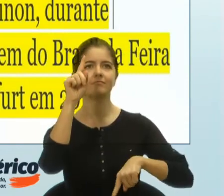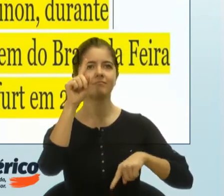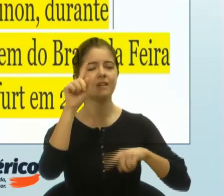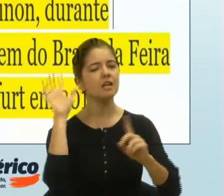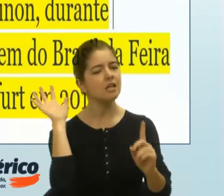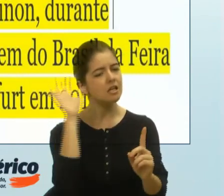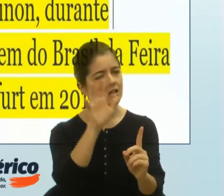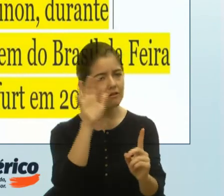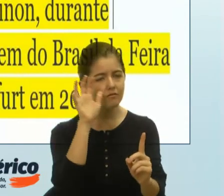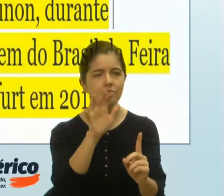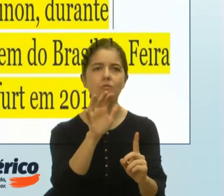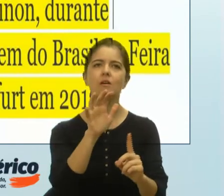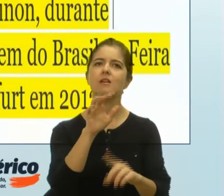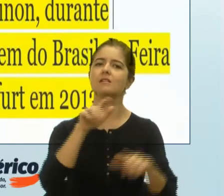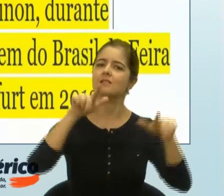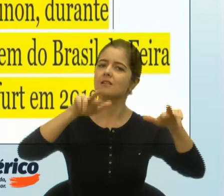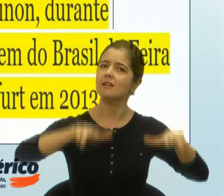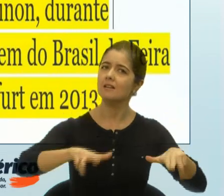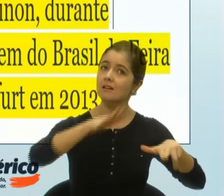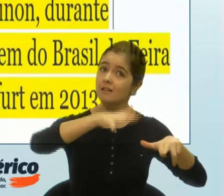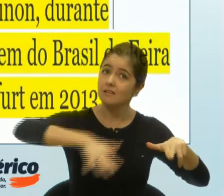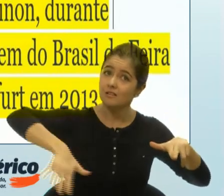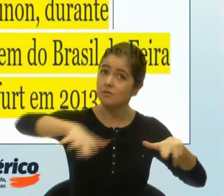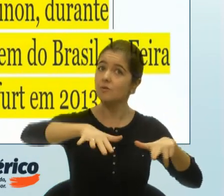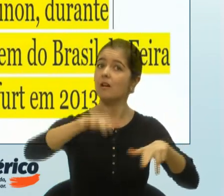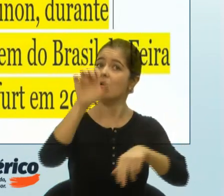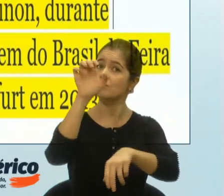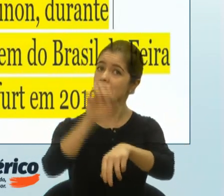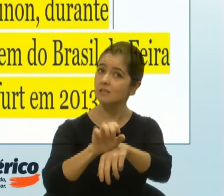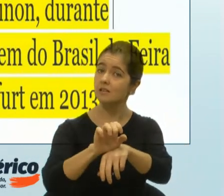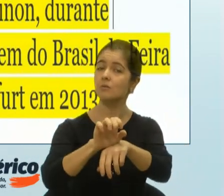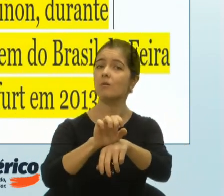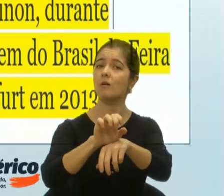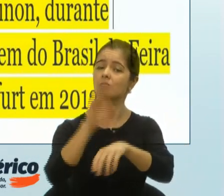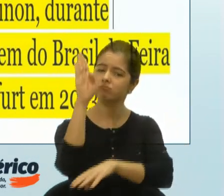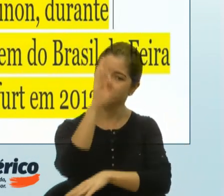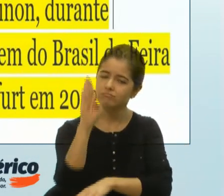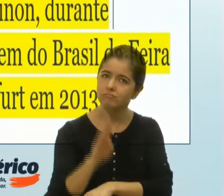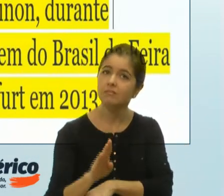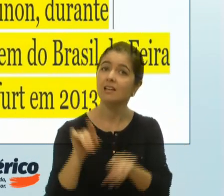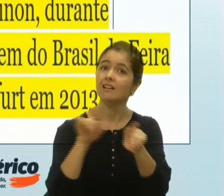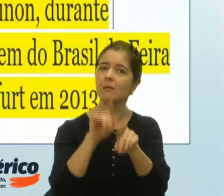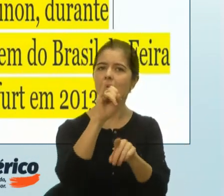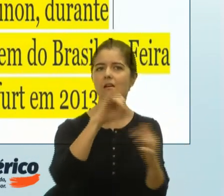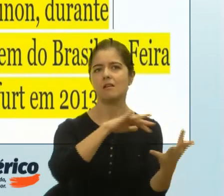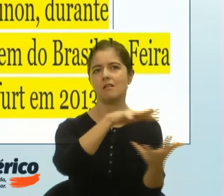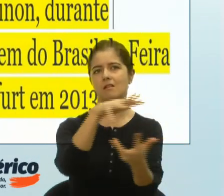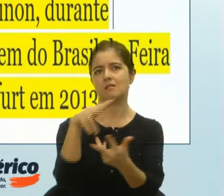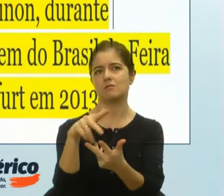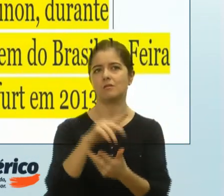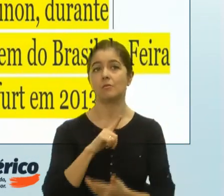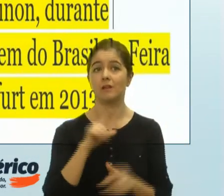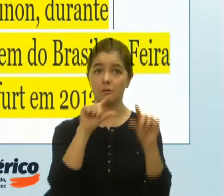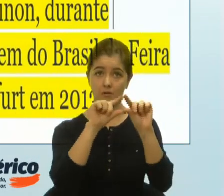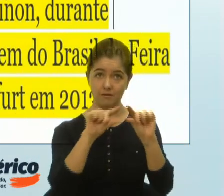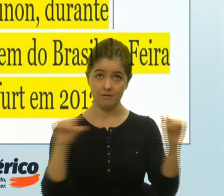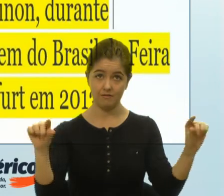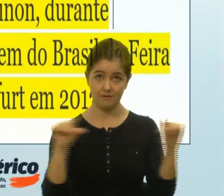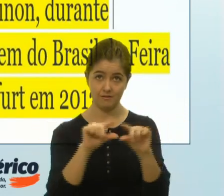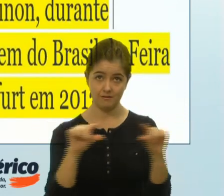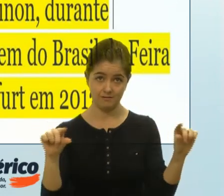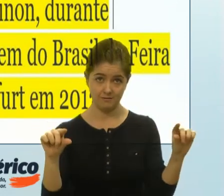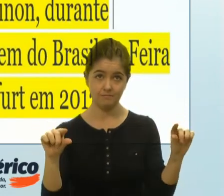regional, estadual, nacional e internacional. Eu trago aqui uma frase